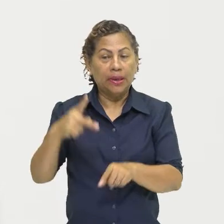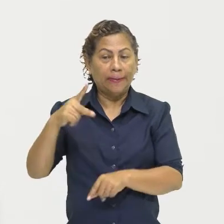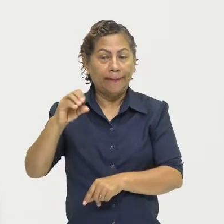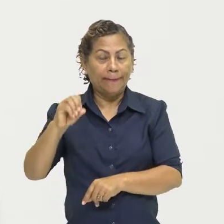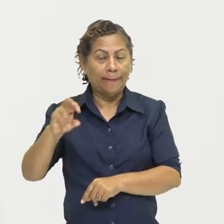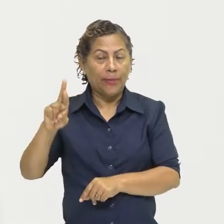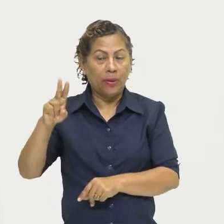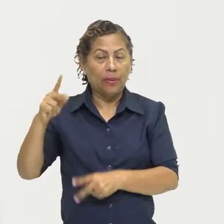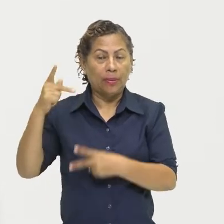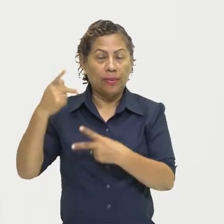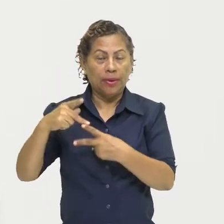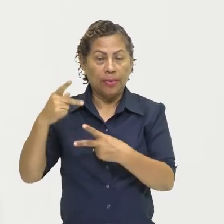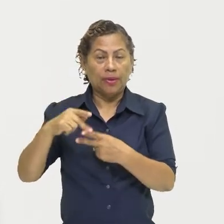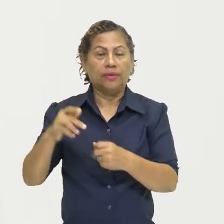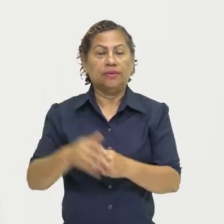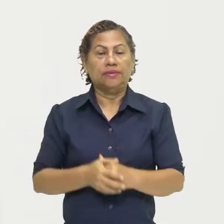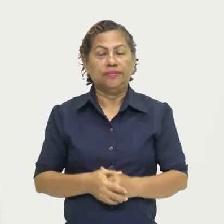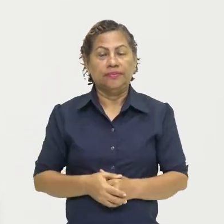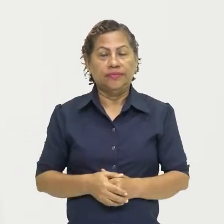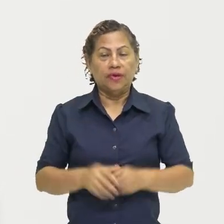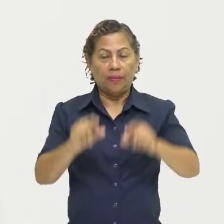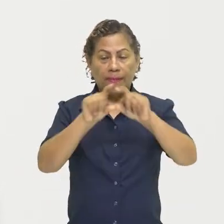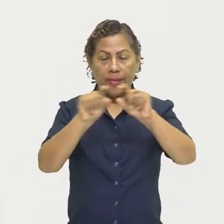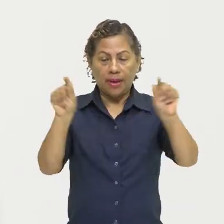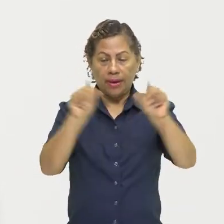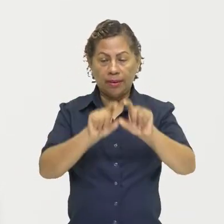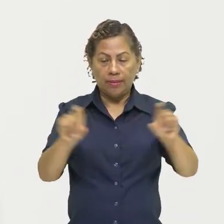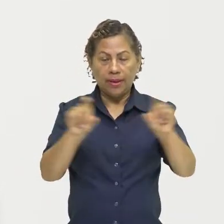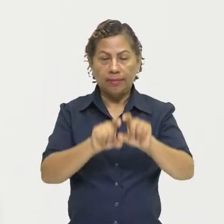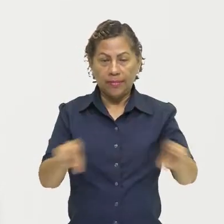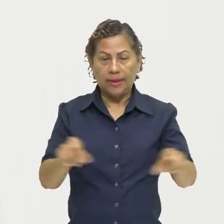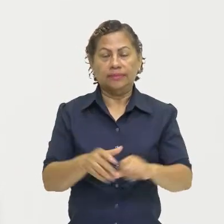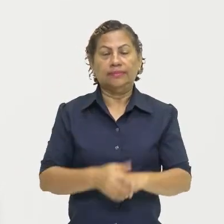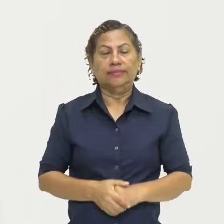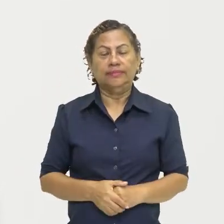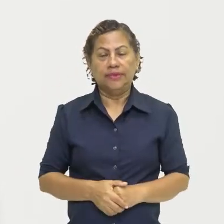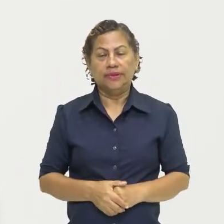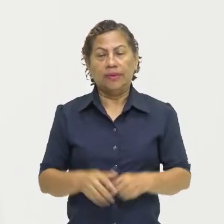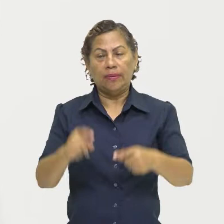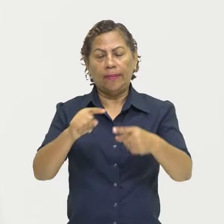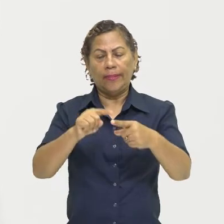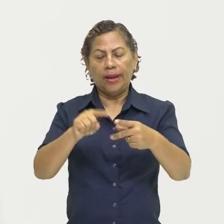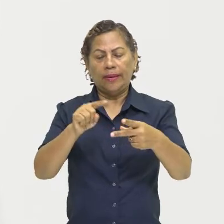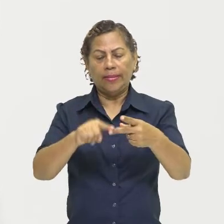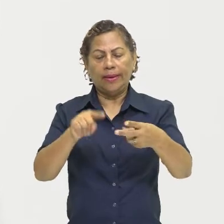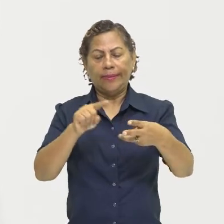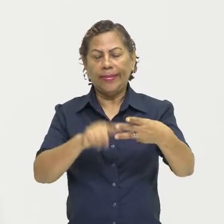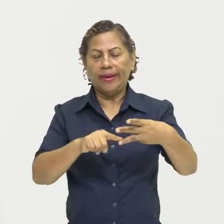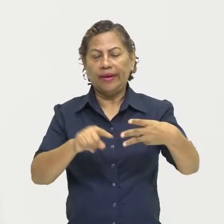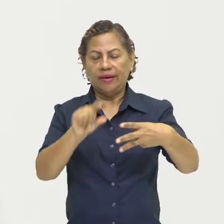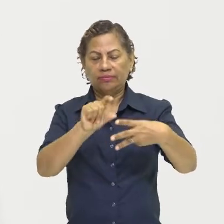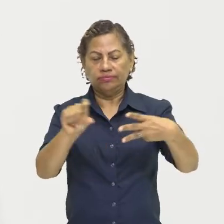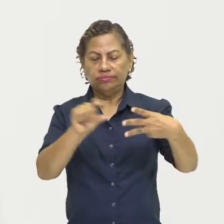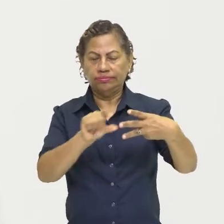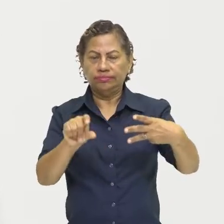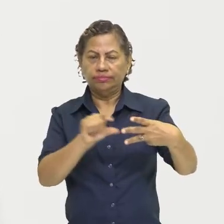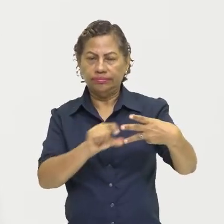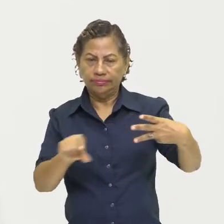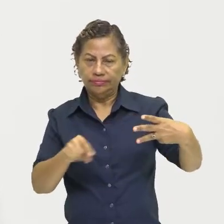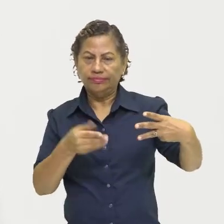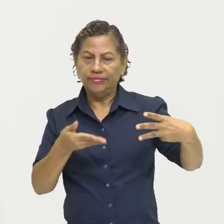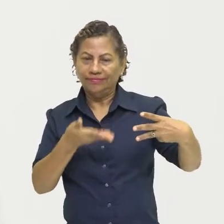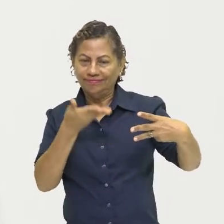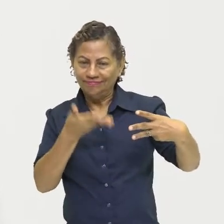por. Estou ansioso para ler o livro, né? Então, ansioso para, a finalidade aqui, né?